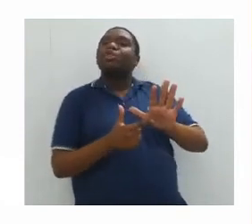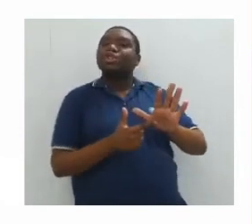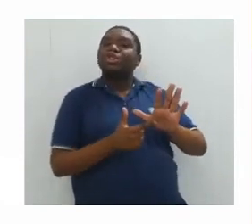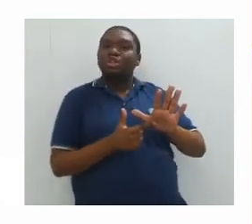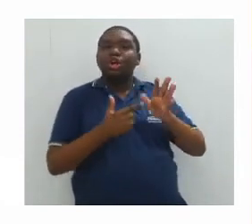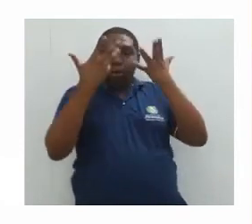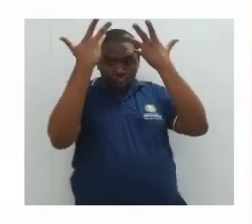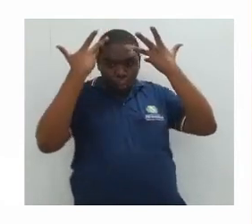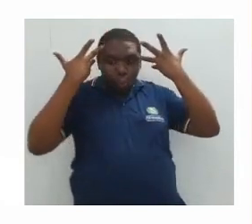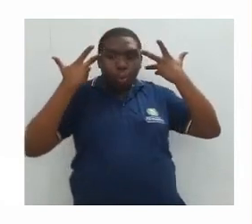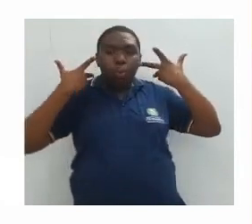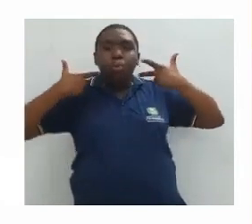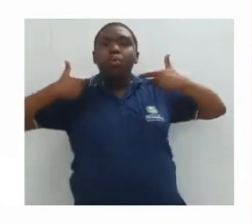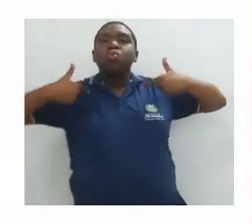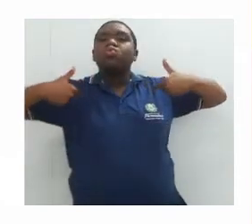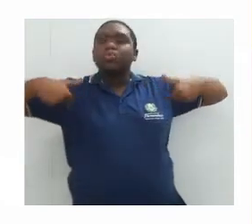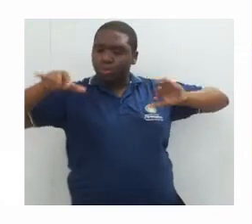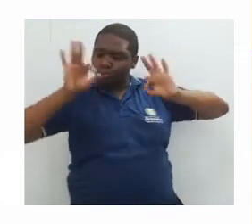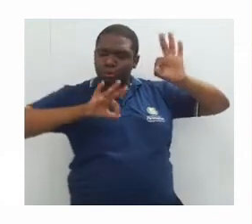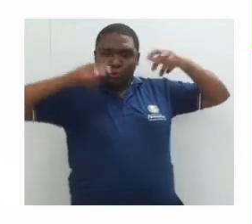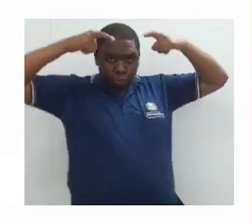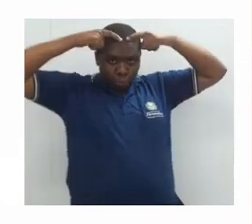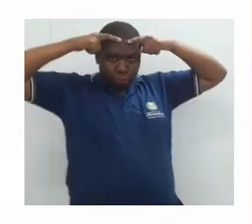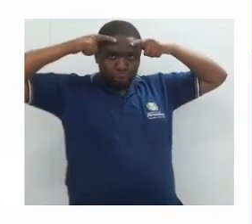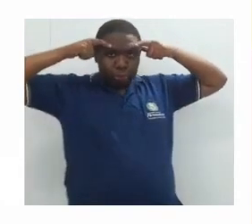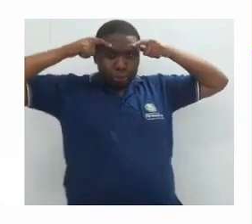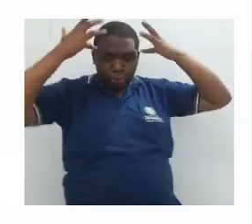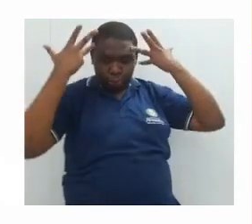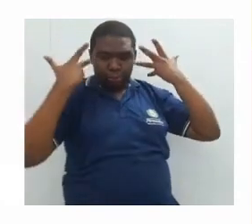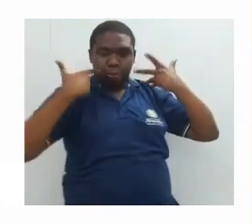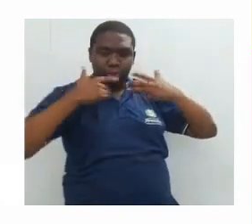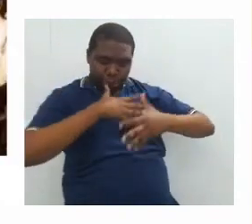questão da plumagem dos indígenas, da sua indumentária.